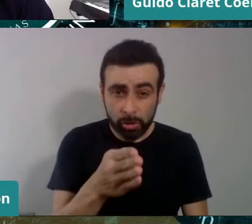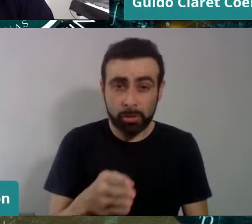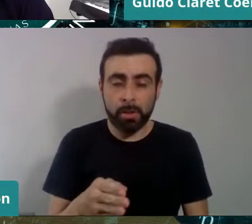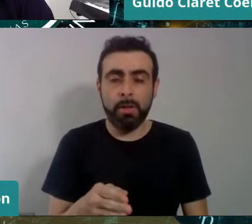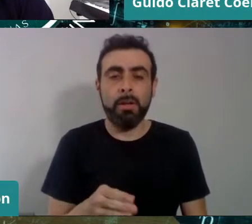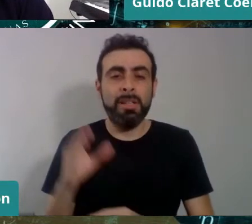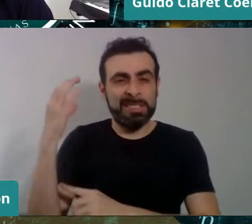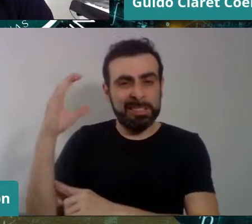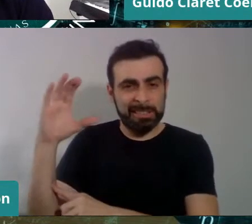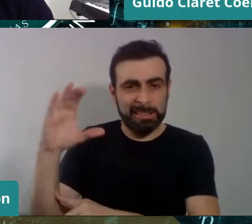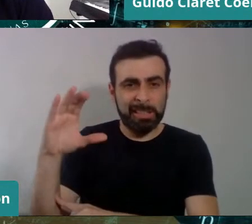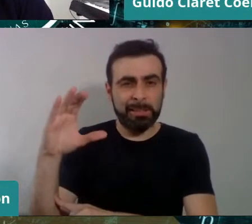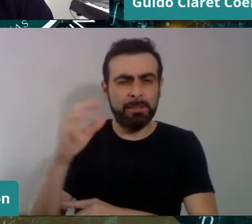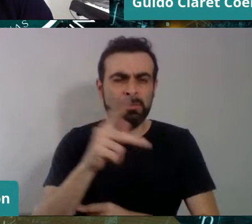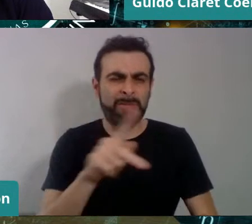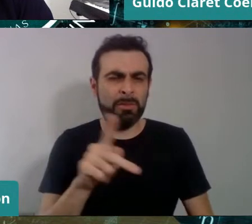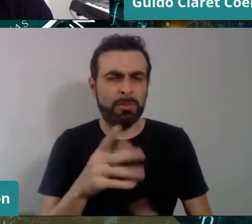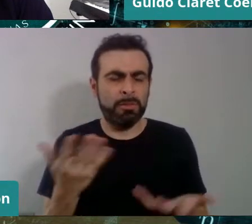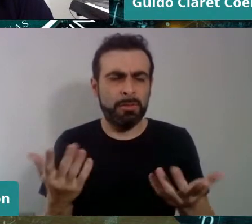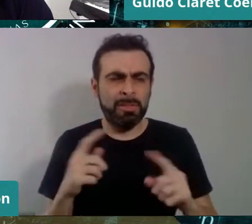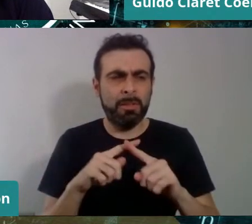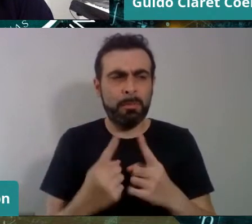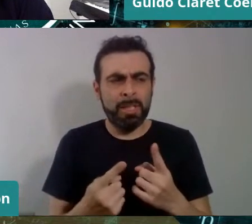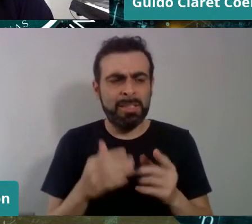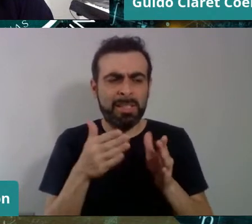mas que ensinassem ciências,